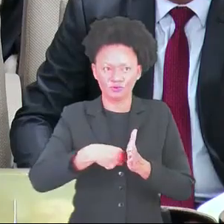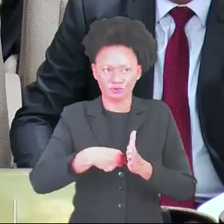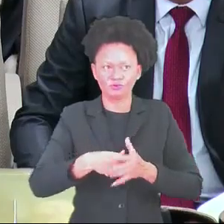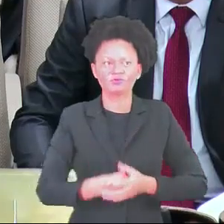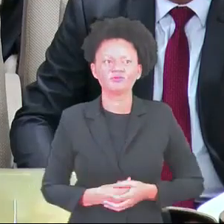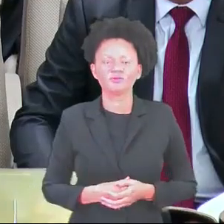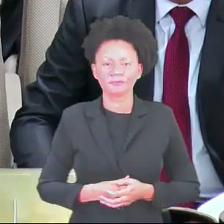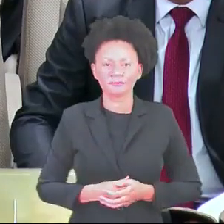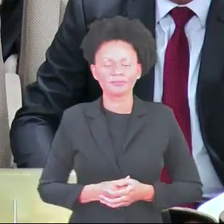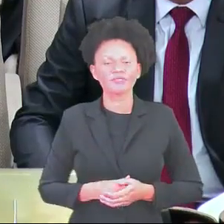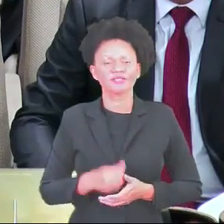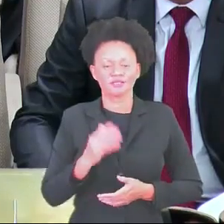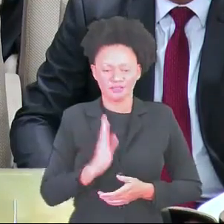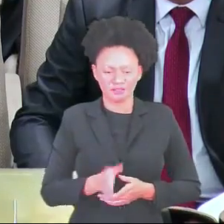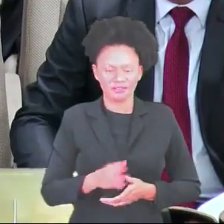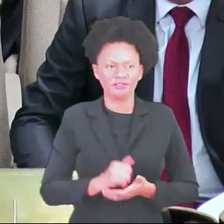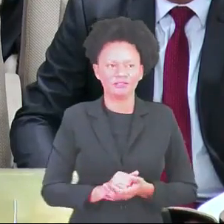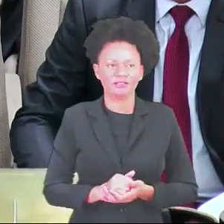a